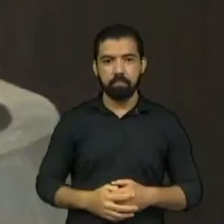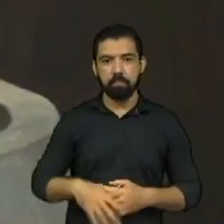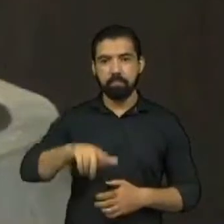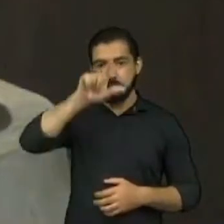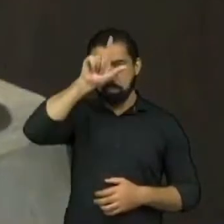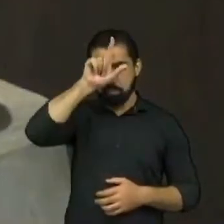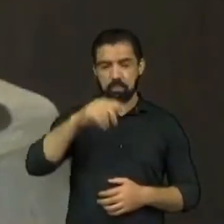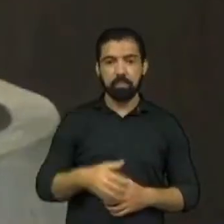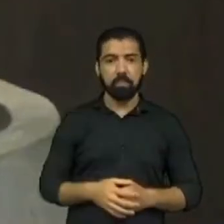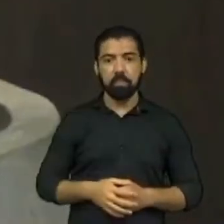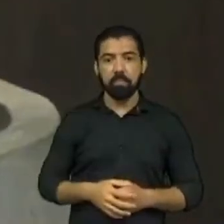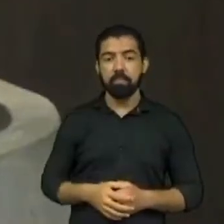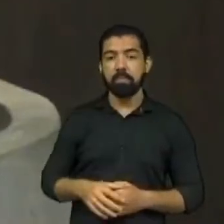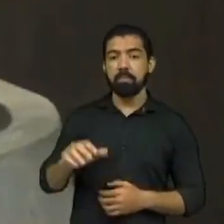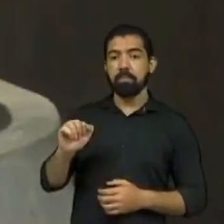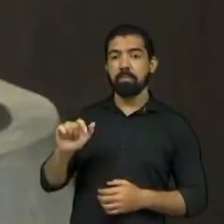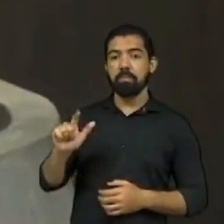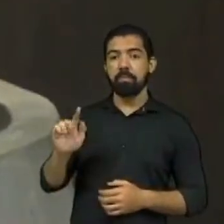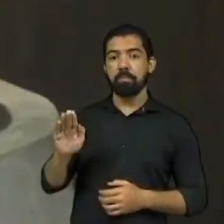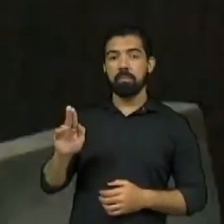liderado pelo AJ Albuquerque,